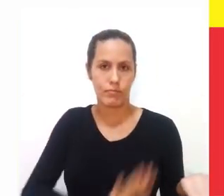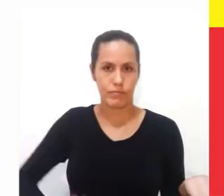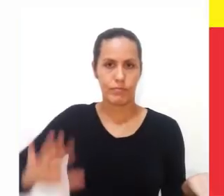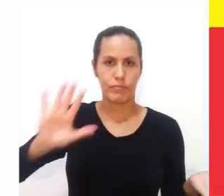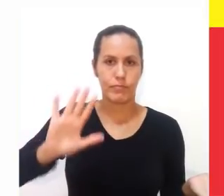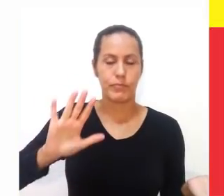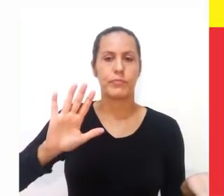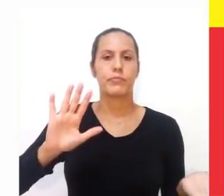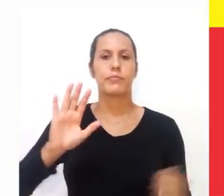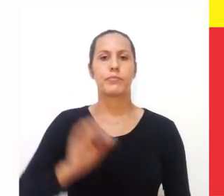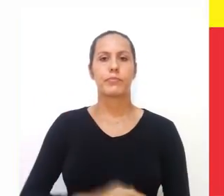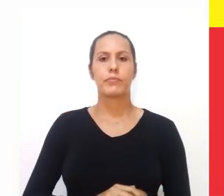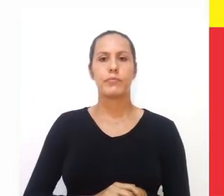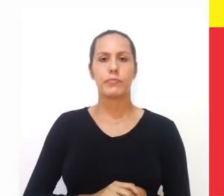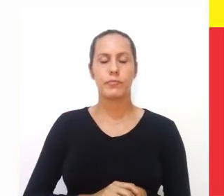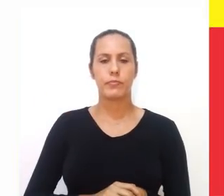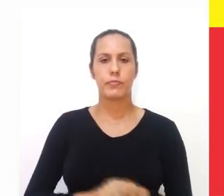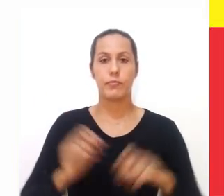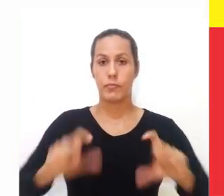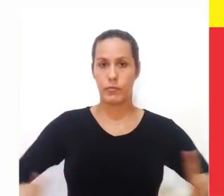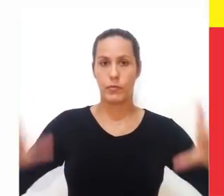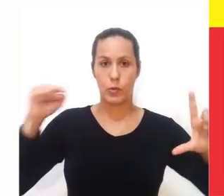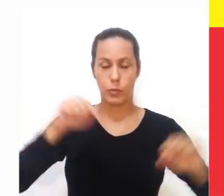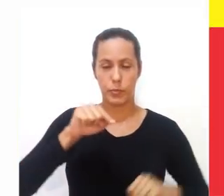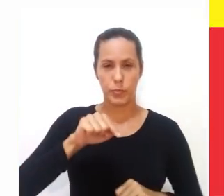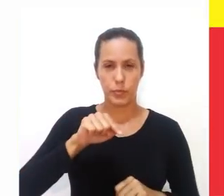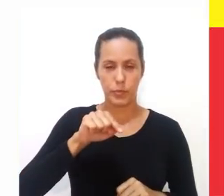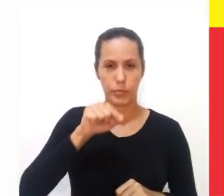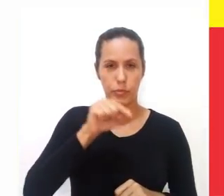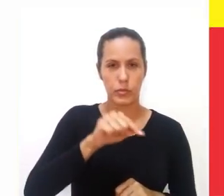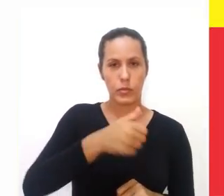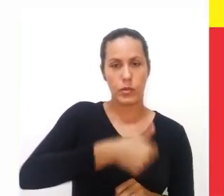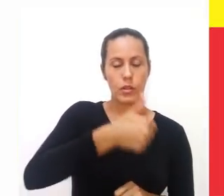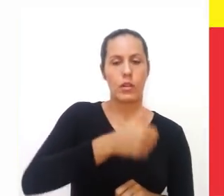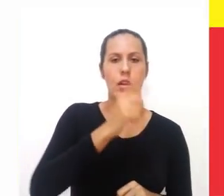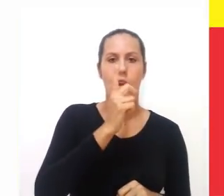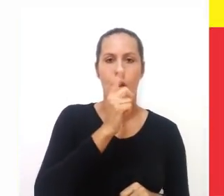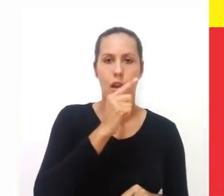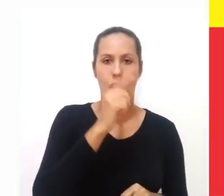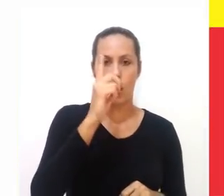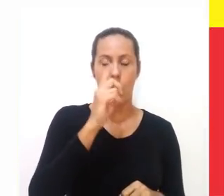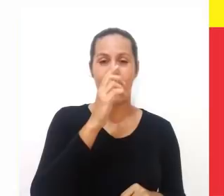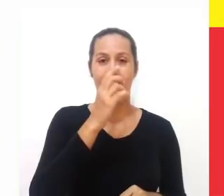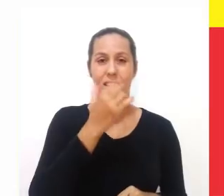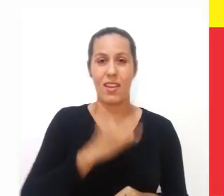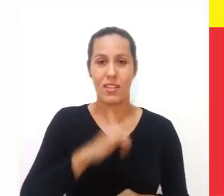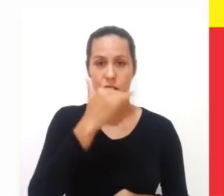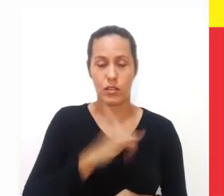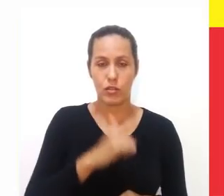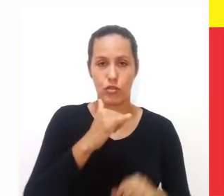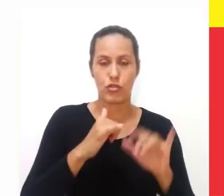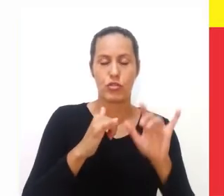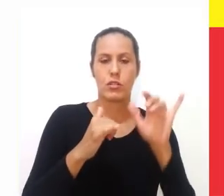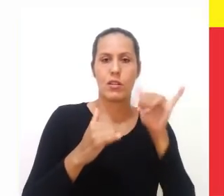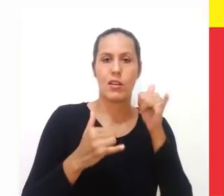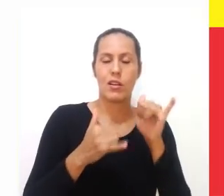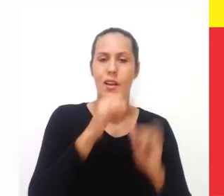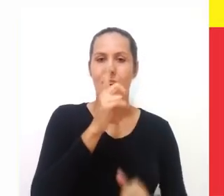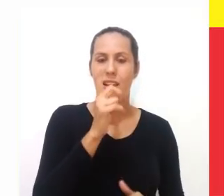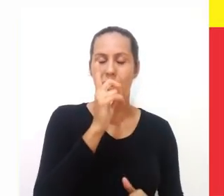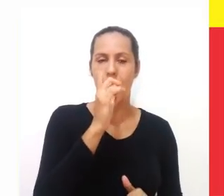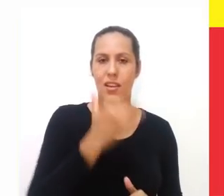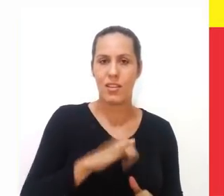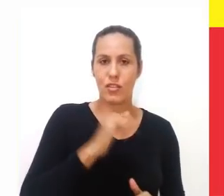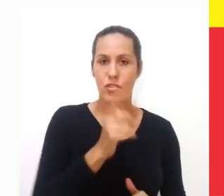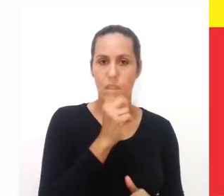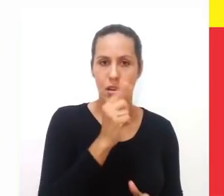na imagem que utilizamos em nosso país. Nós temos ali a energia hidrelétrica, representada pela primeira